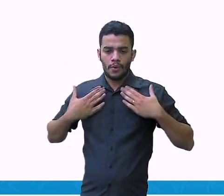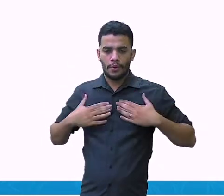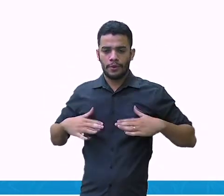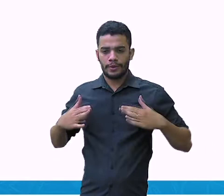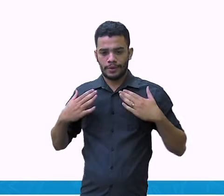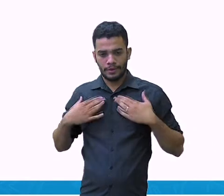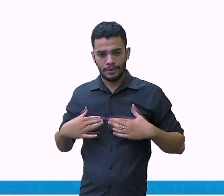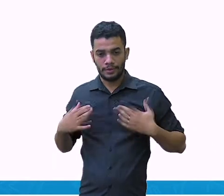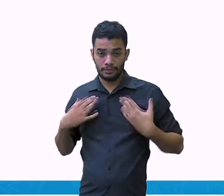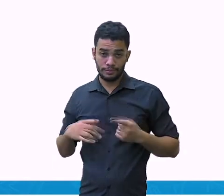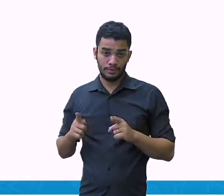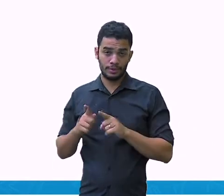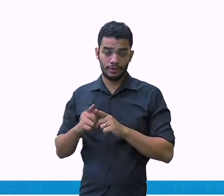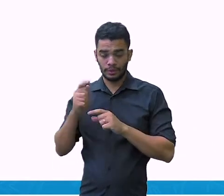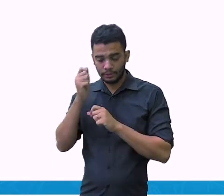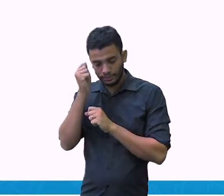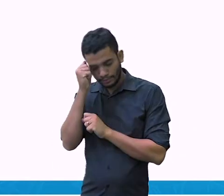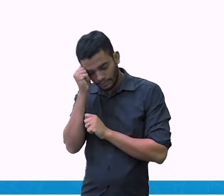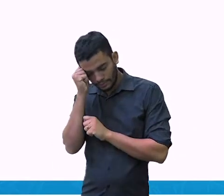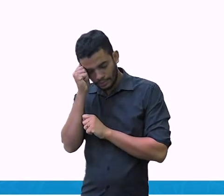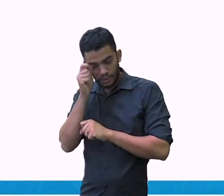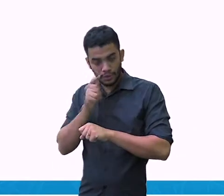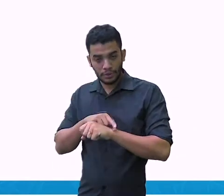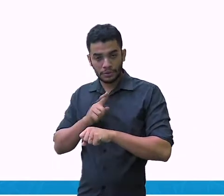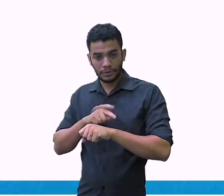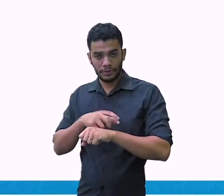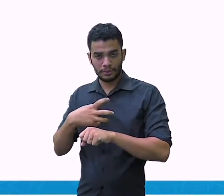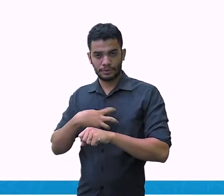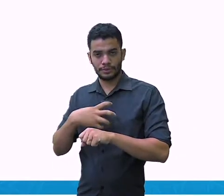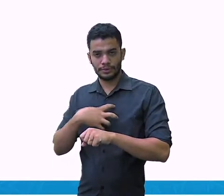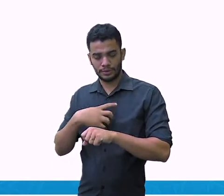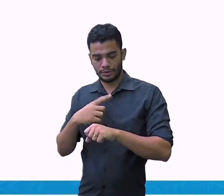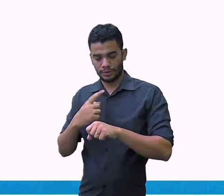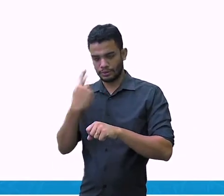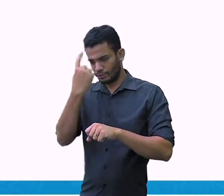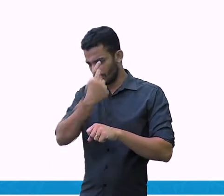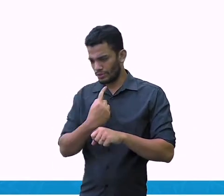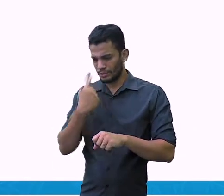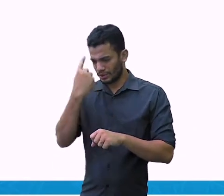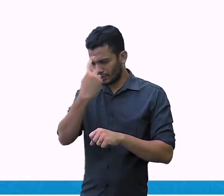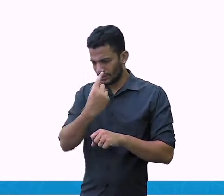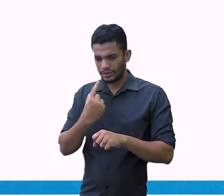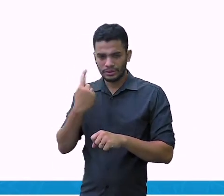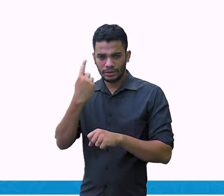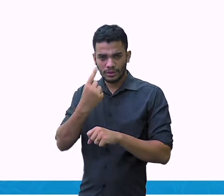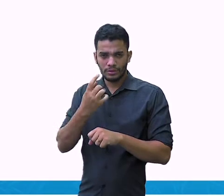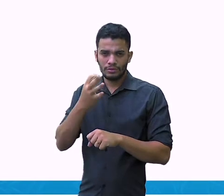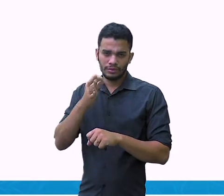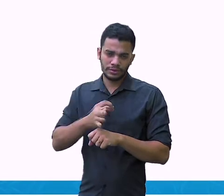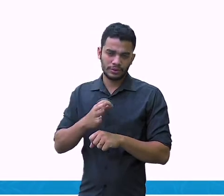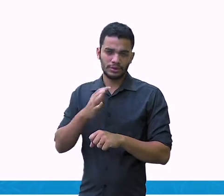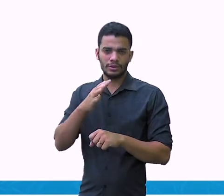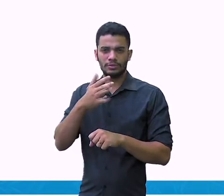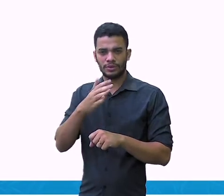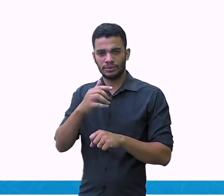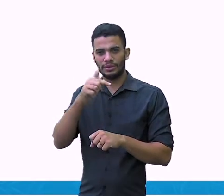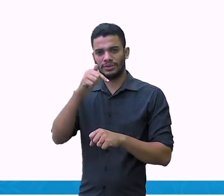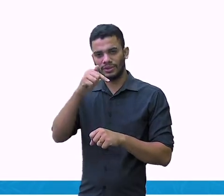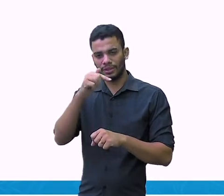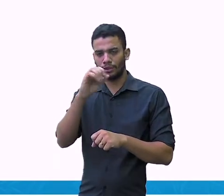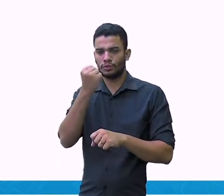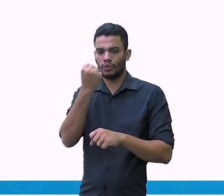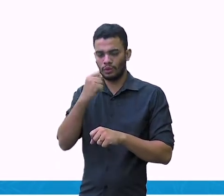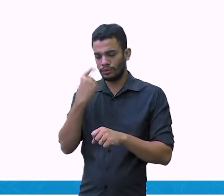Bom sono, o sono da noite, ele é um sono restaurador. Então, é